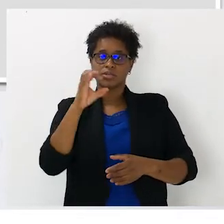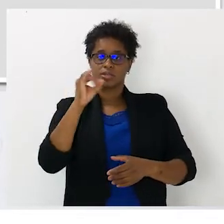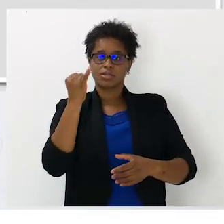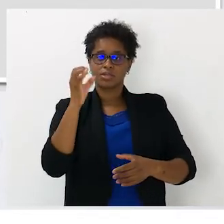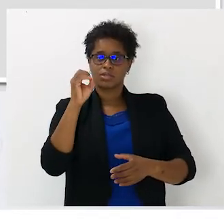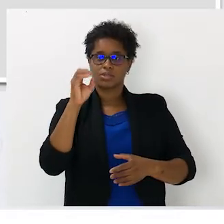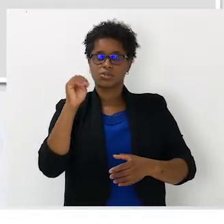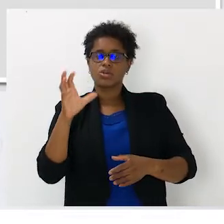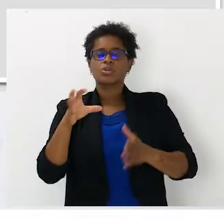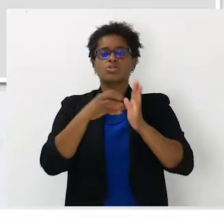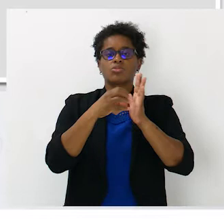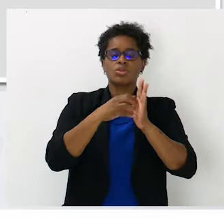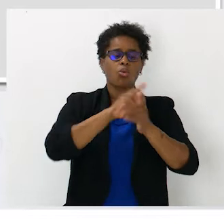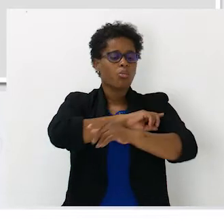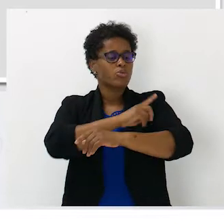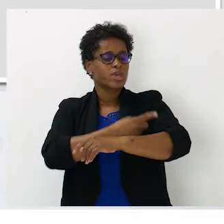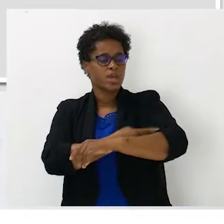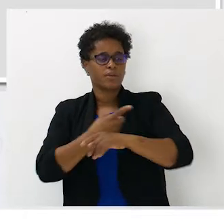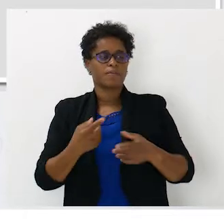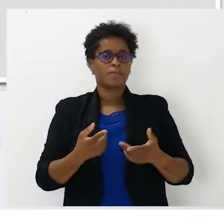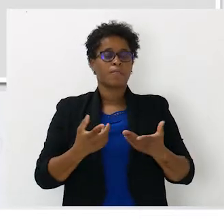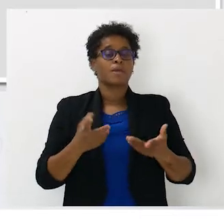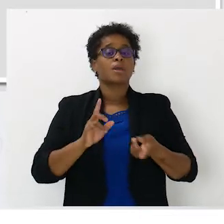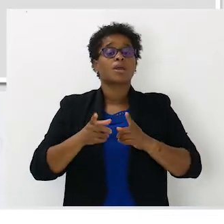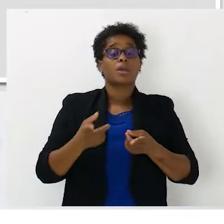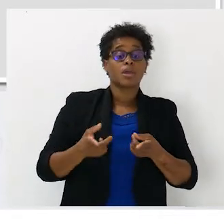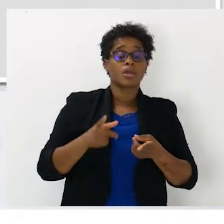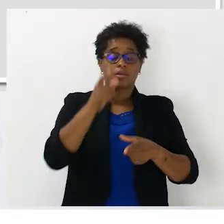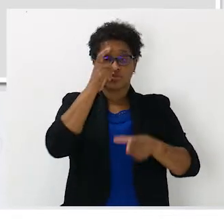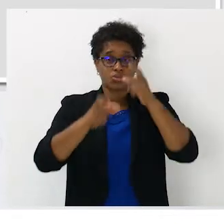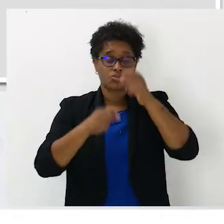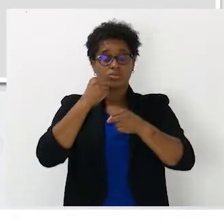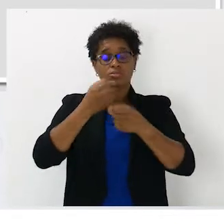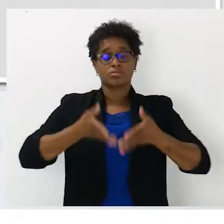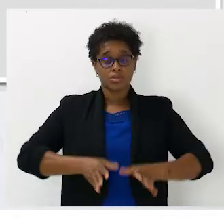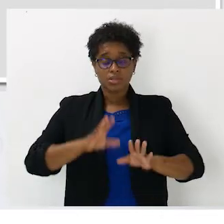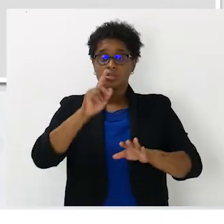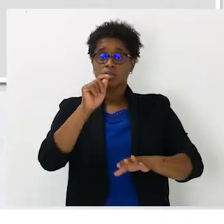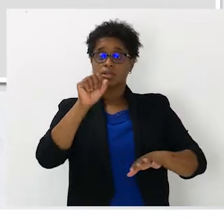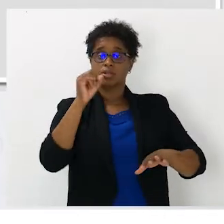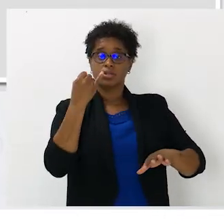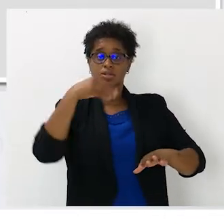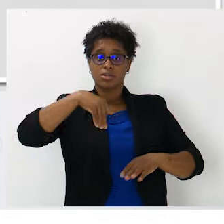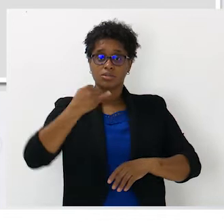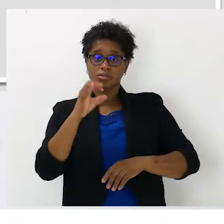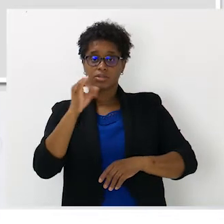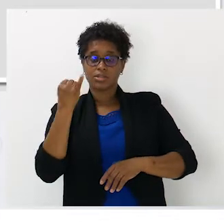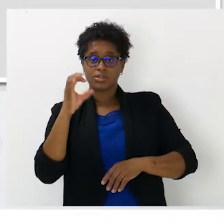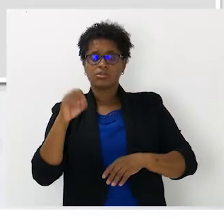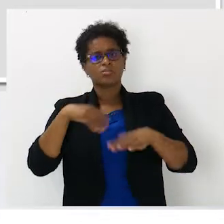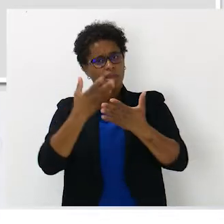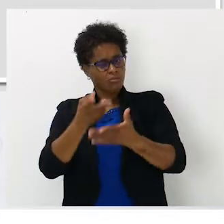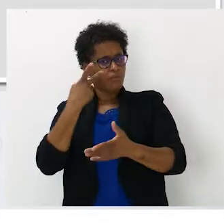simbolizam o poder que os egípcios atribuíam à vida